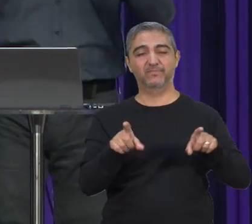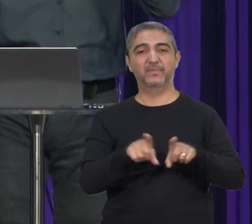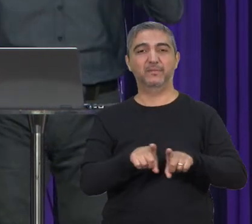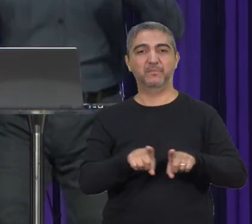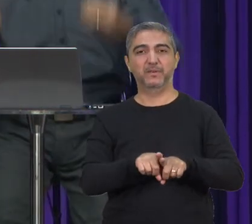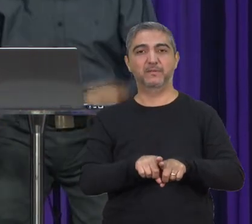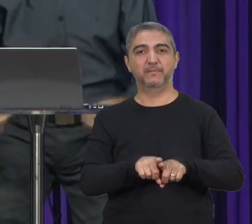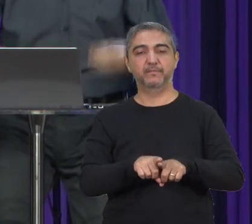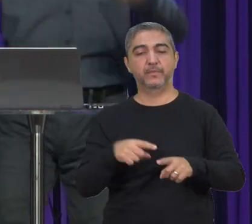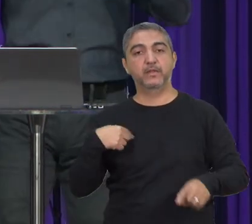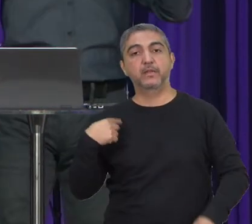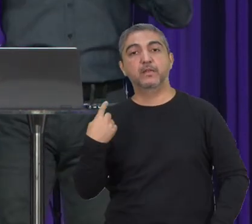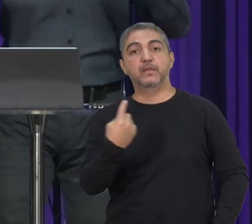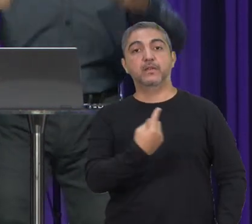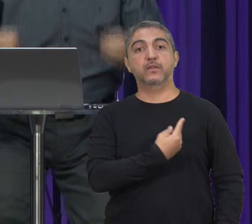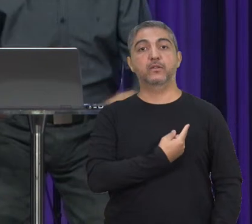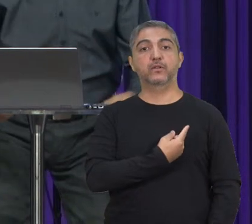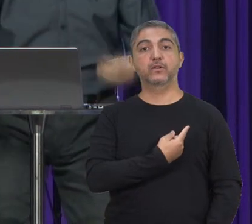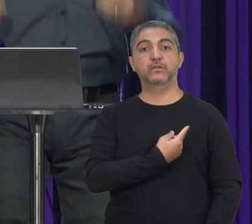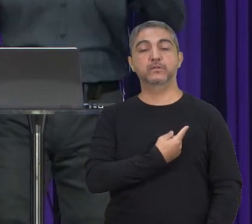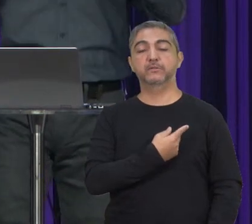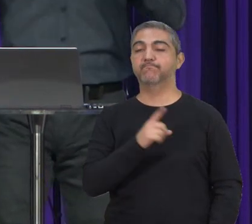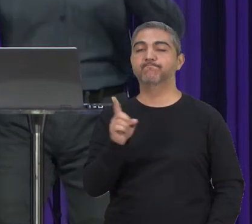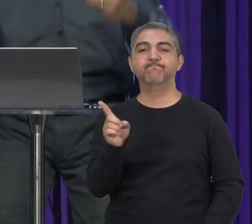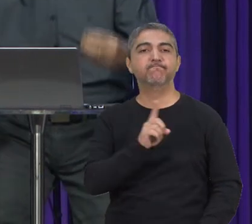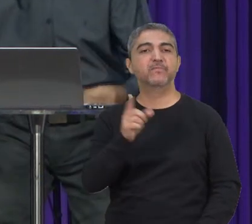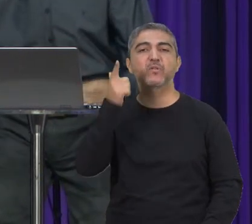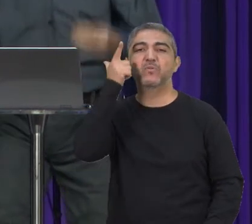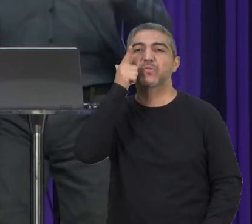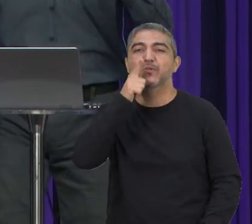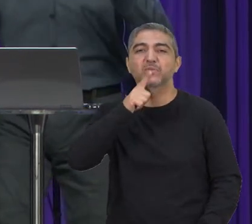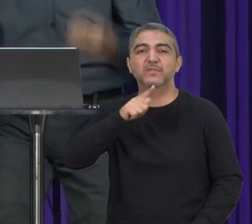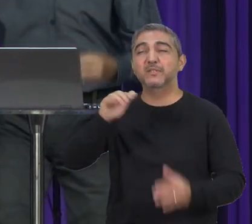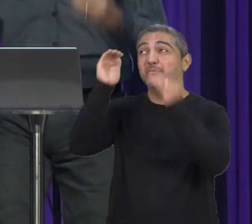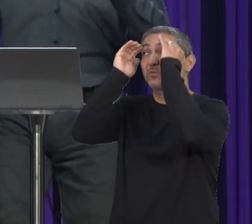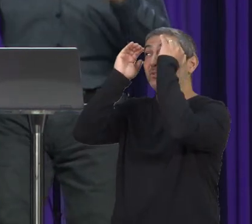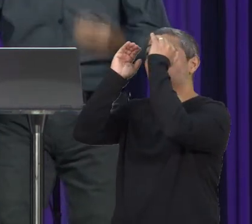o resultado é que nós não conseguimos obedecer